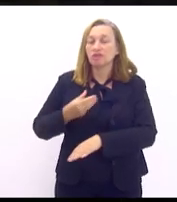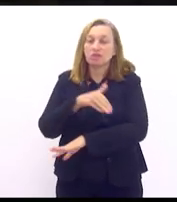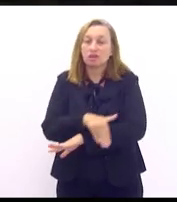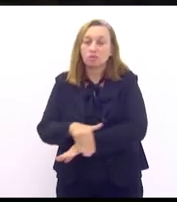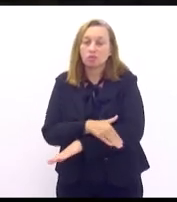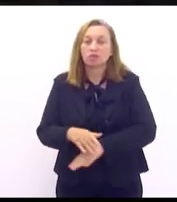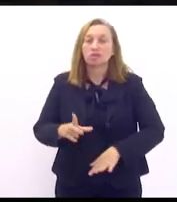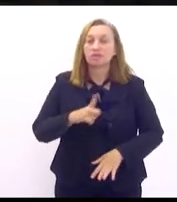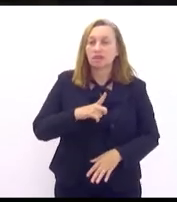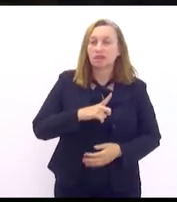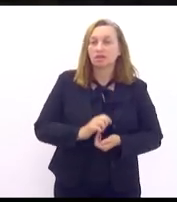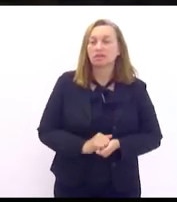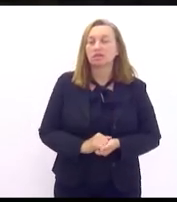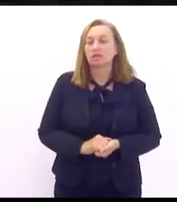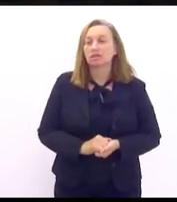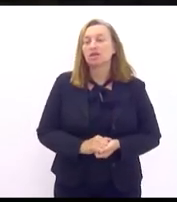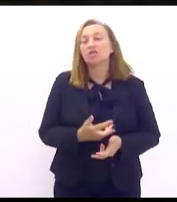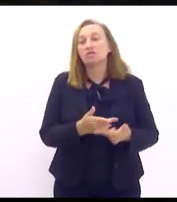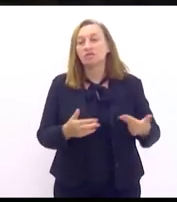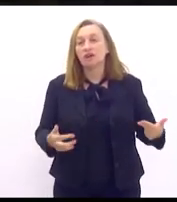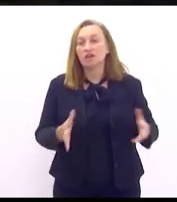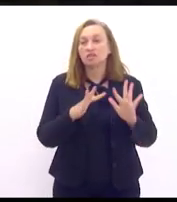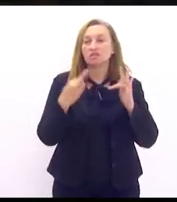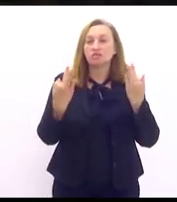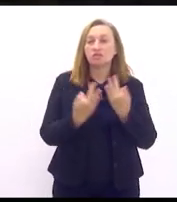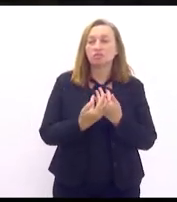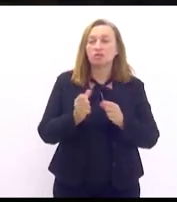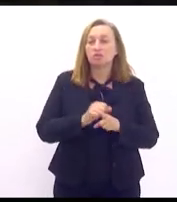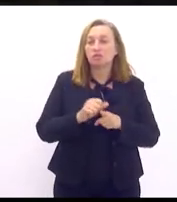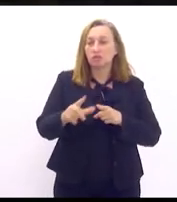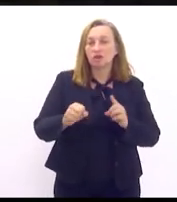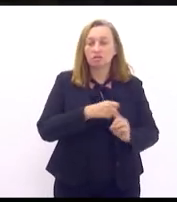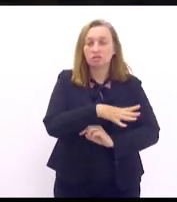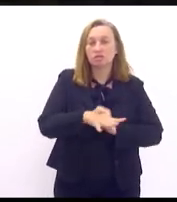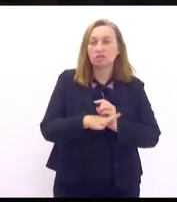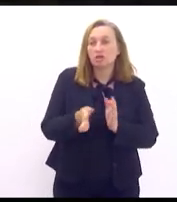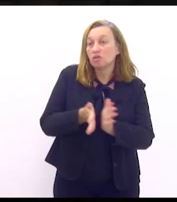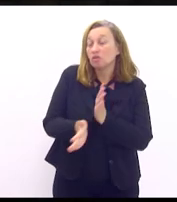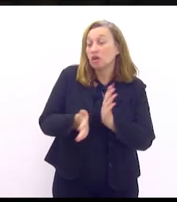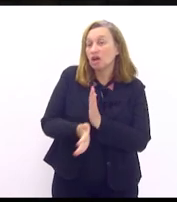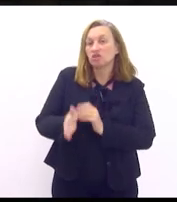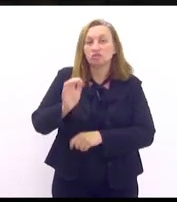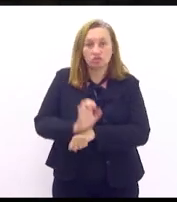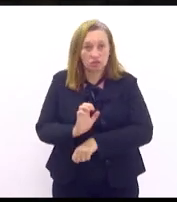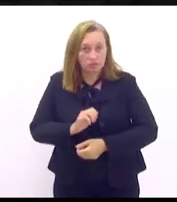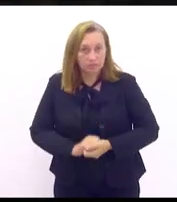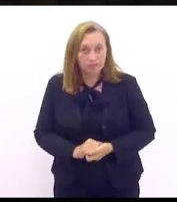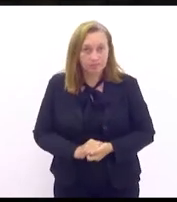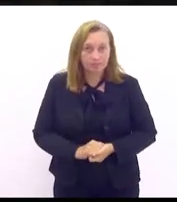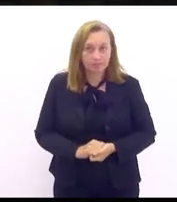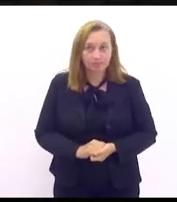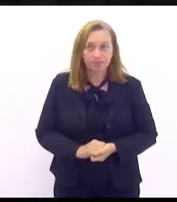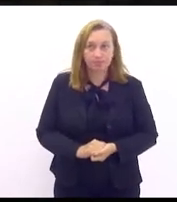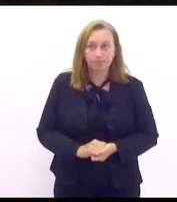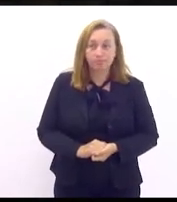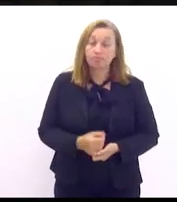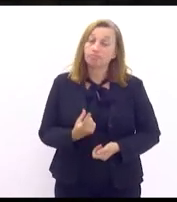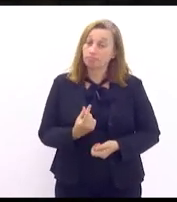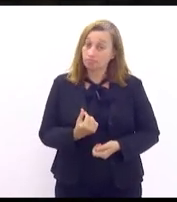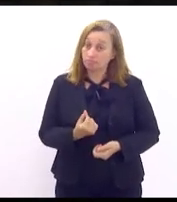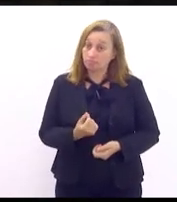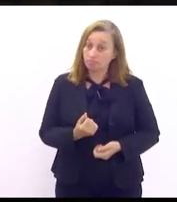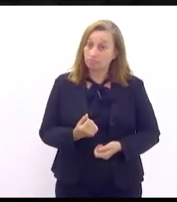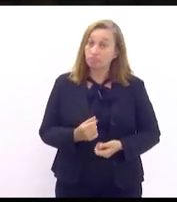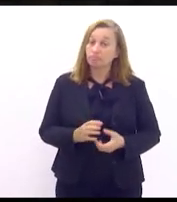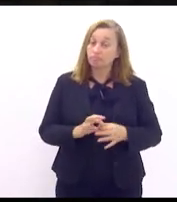tem dezenas de milhares de famílias no aluguel social, que custa dinheiro, inclusive, para o Estado. Esse dinheiro que